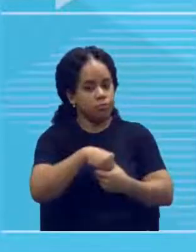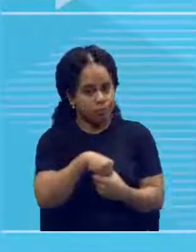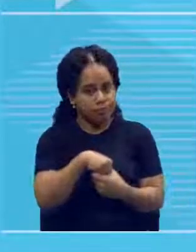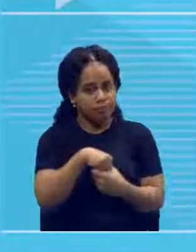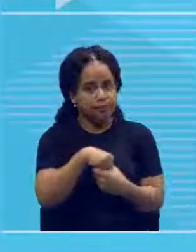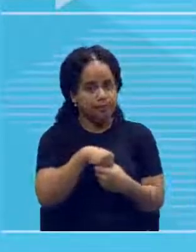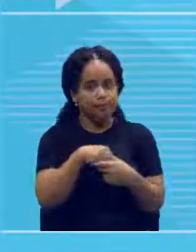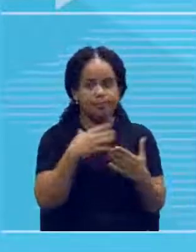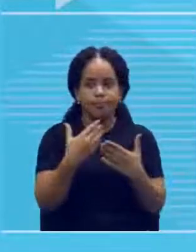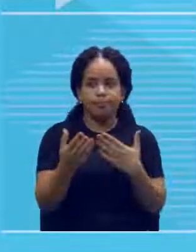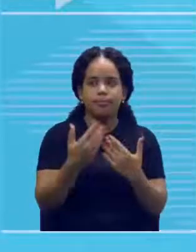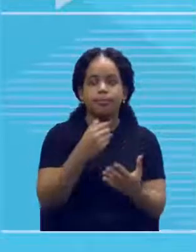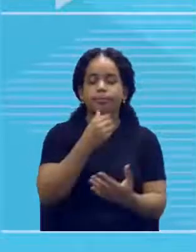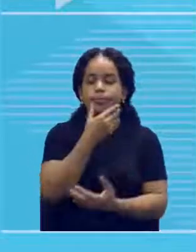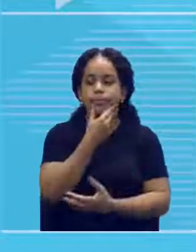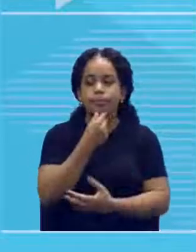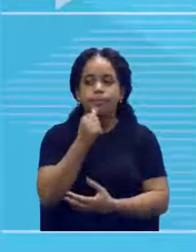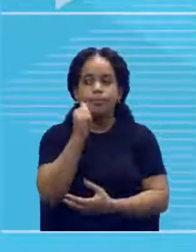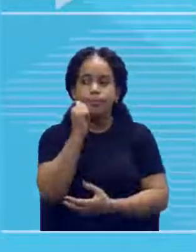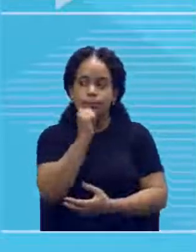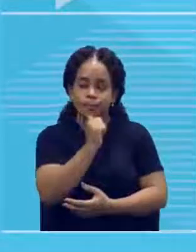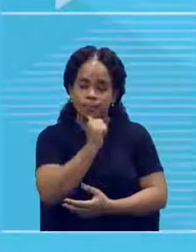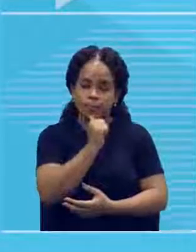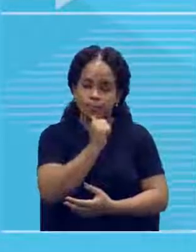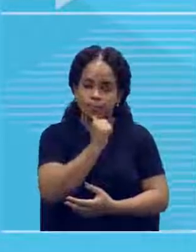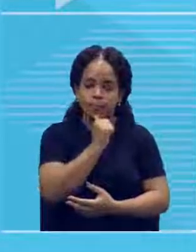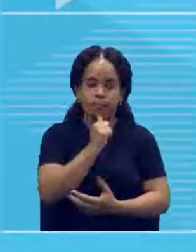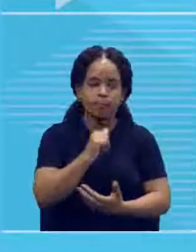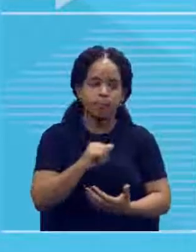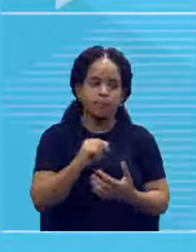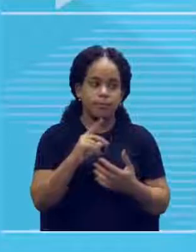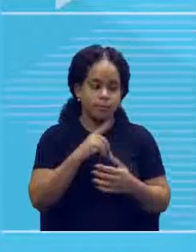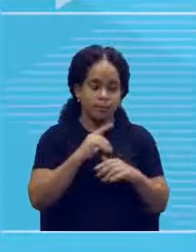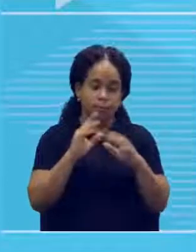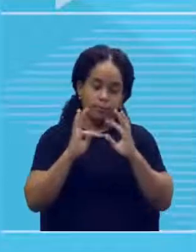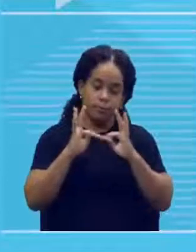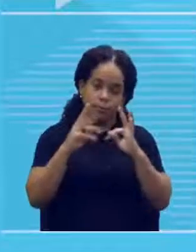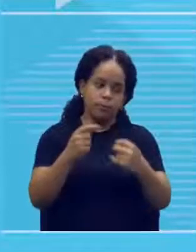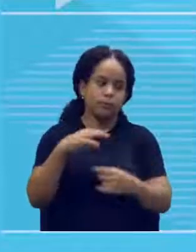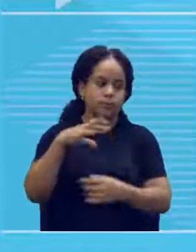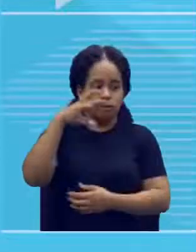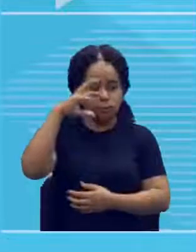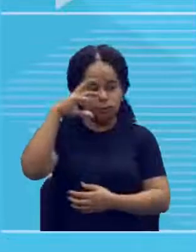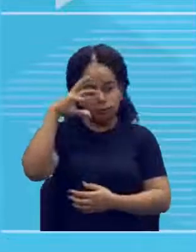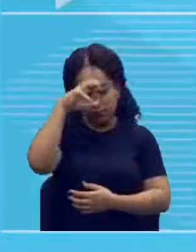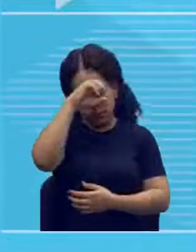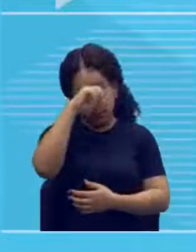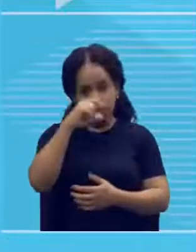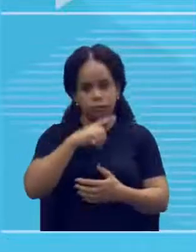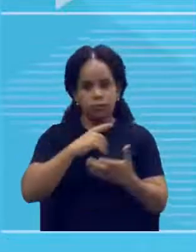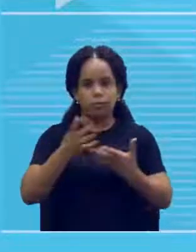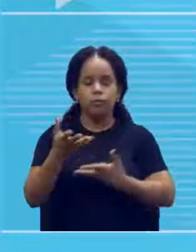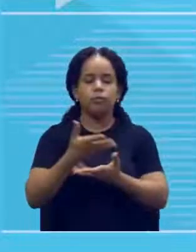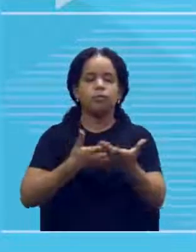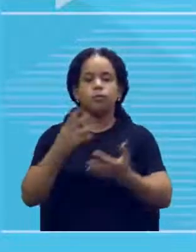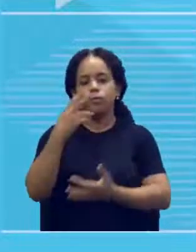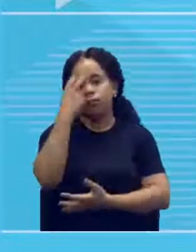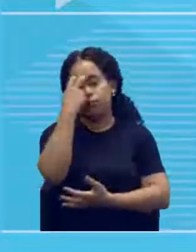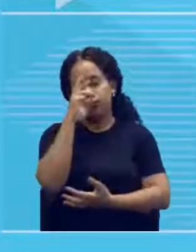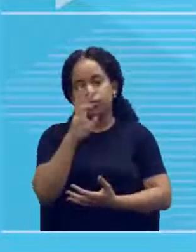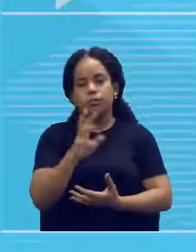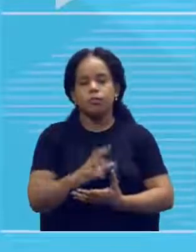Independente de meninas e meninos, todos aprendem, todos convivem com essa